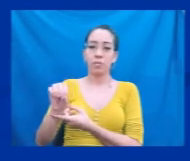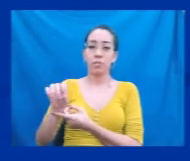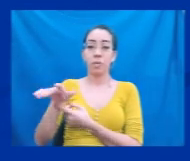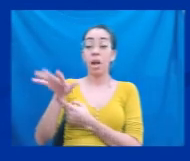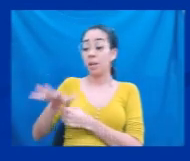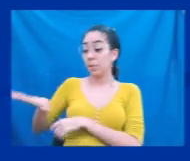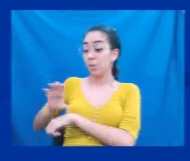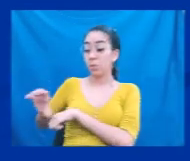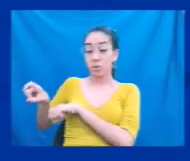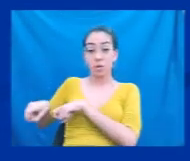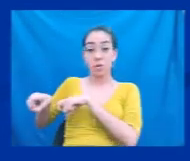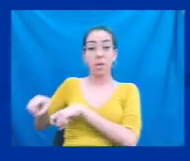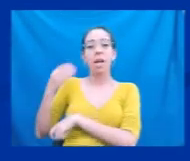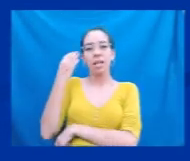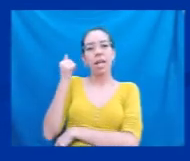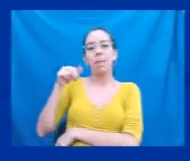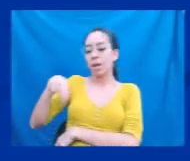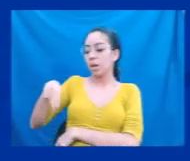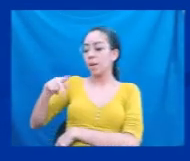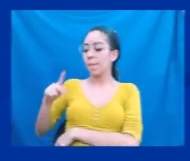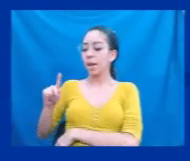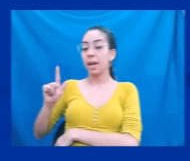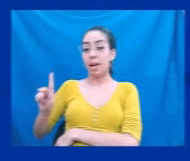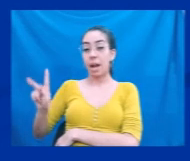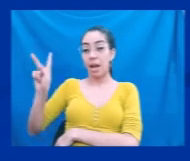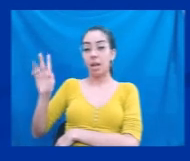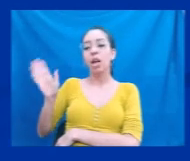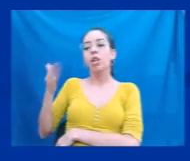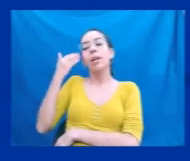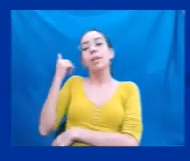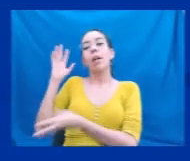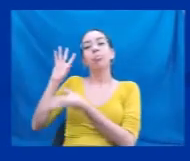de NPK. Vou comprar lá um adubo NPK, nitrogênio, fósforo e potássio.